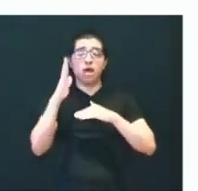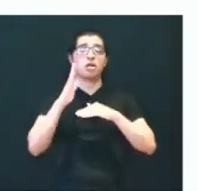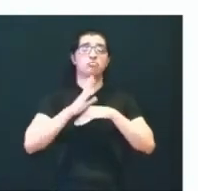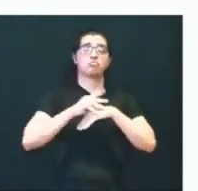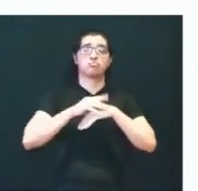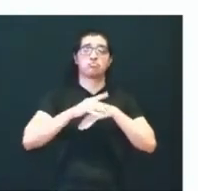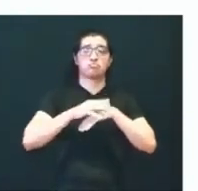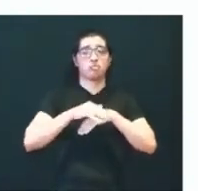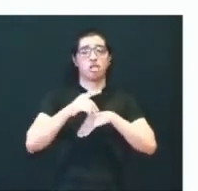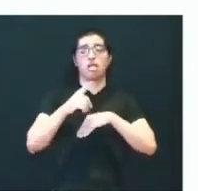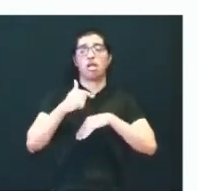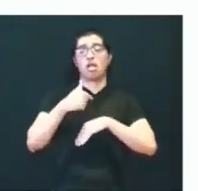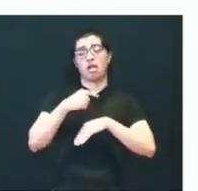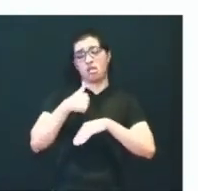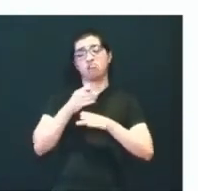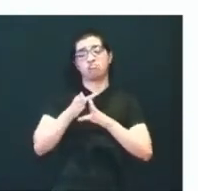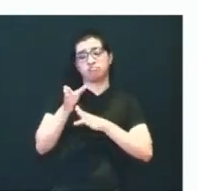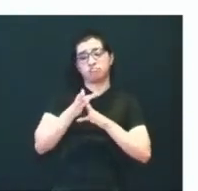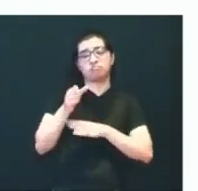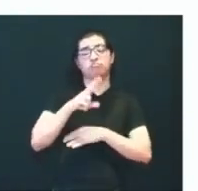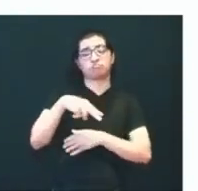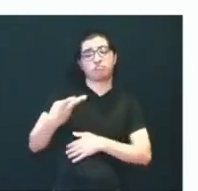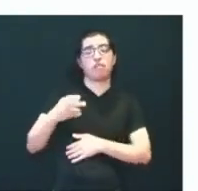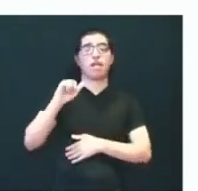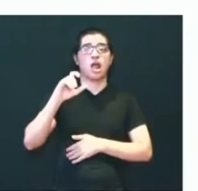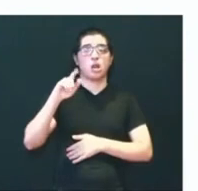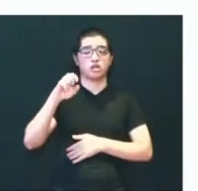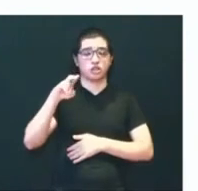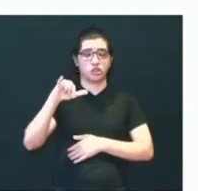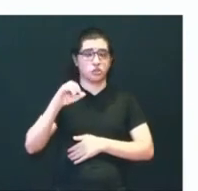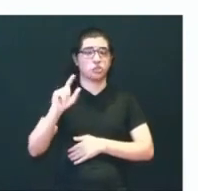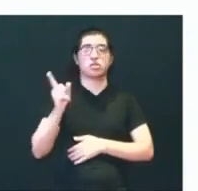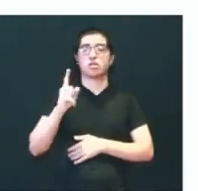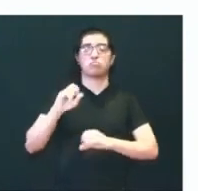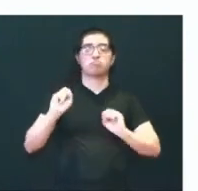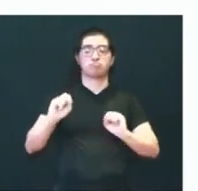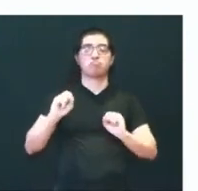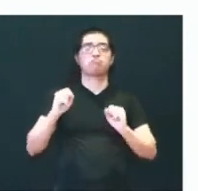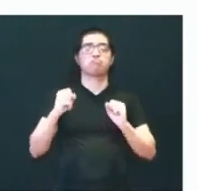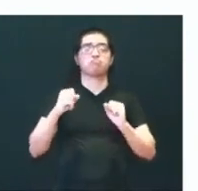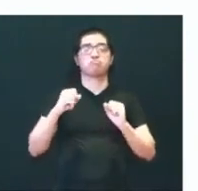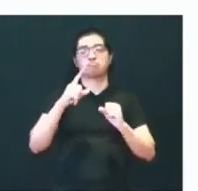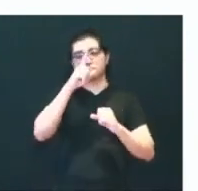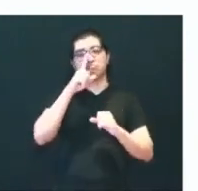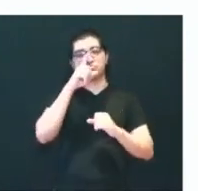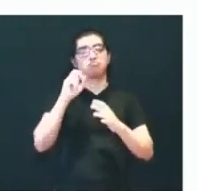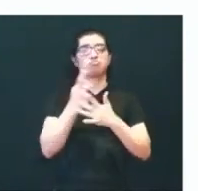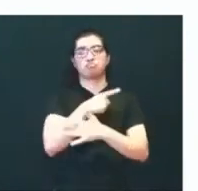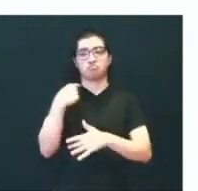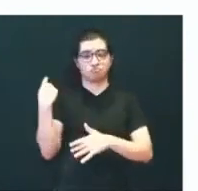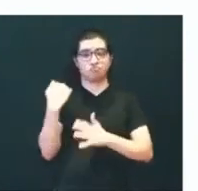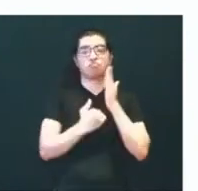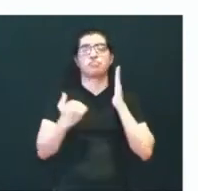deve indicar o transplante halogênico, porque o risco de mortalidade é maior.